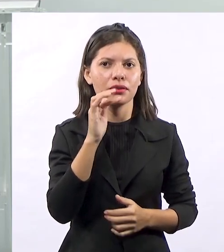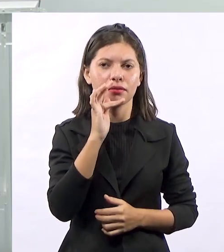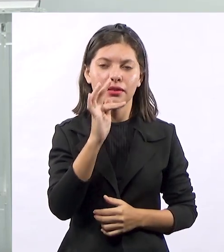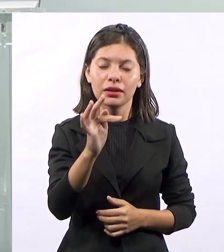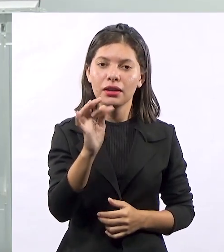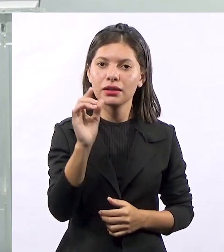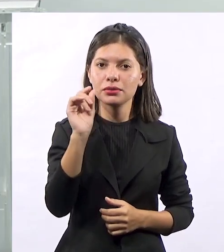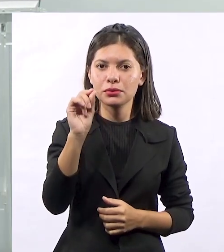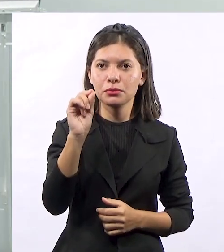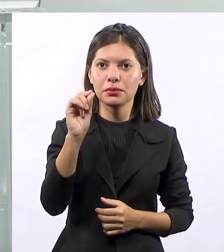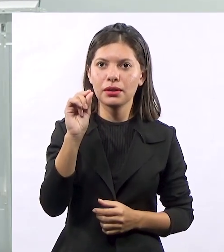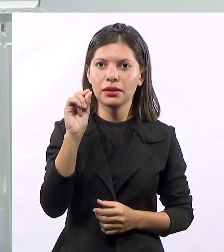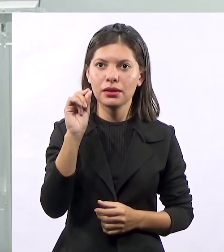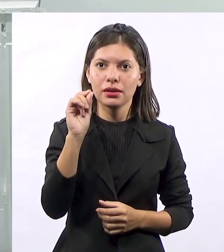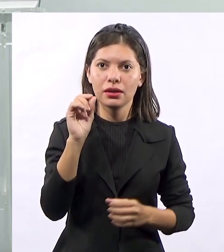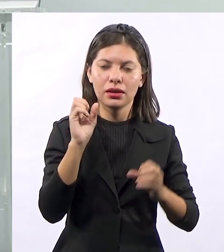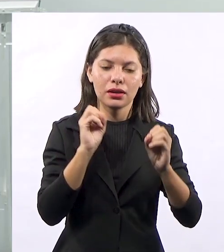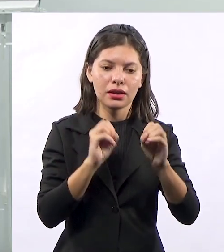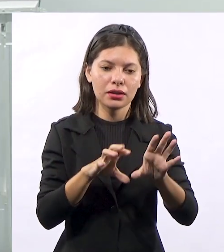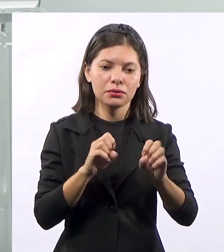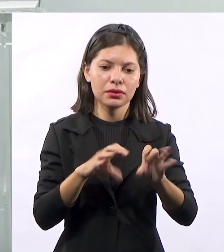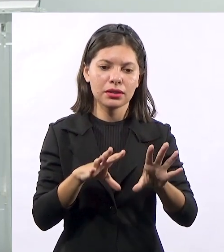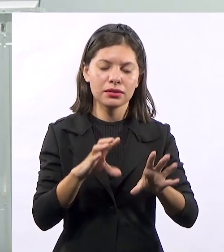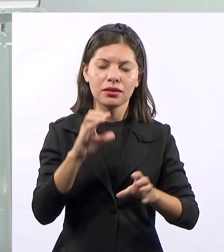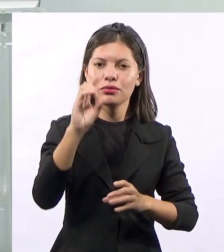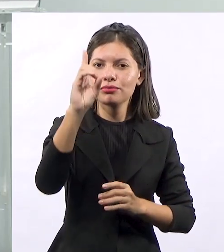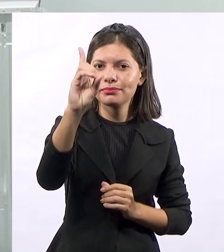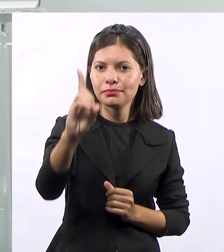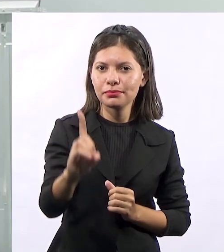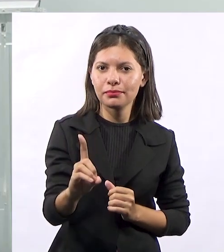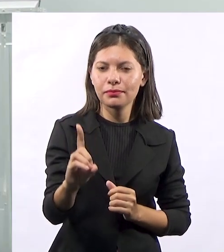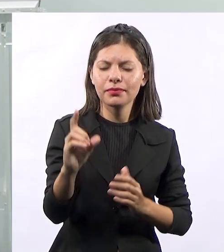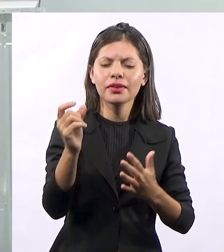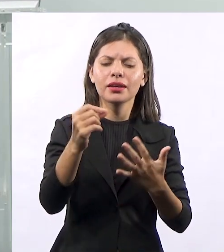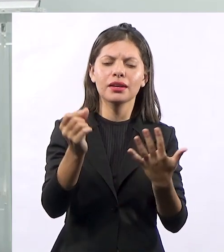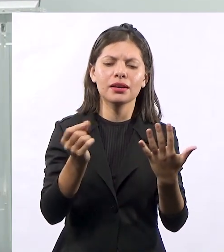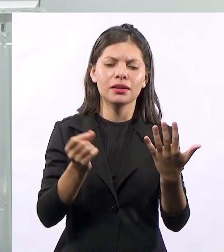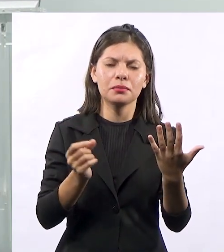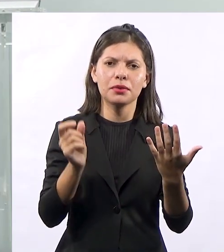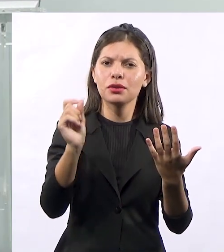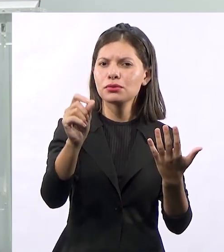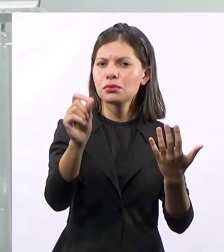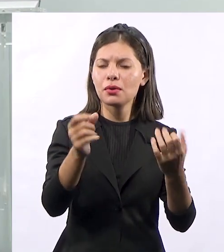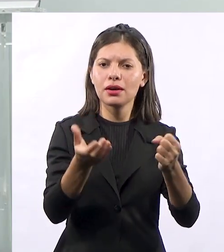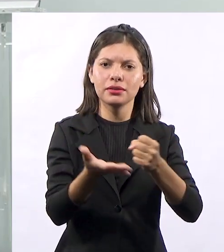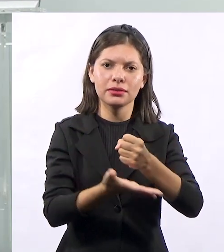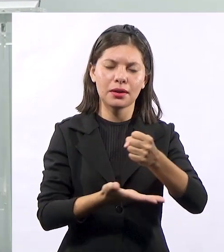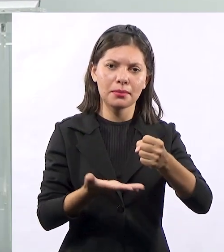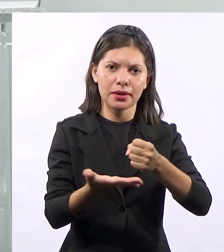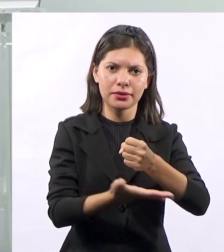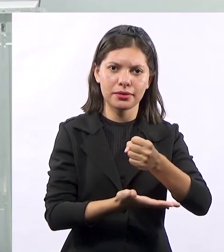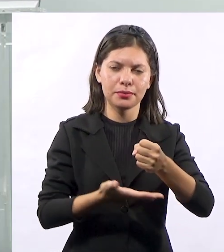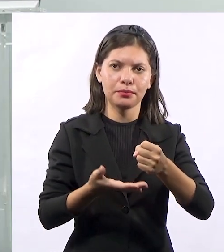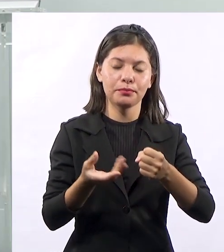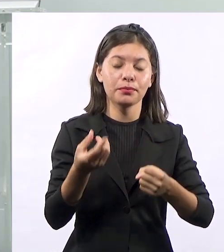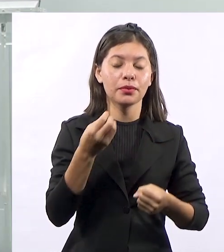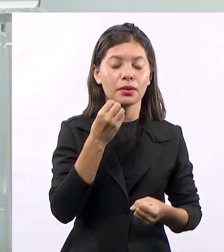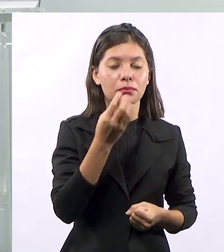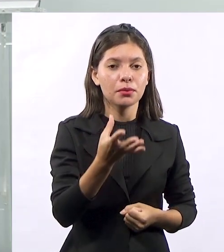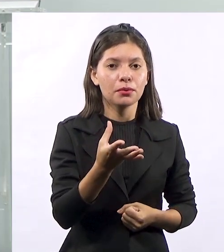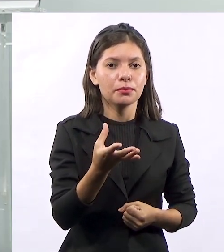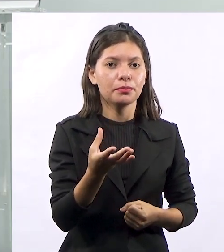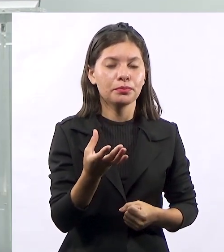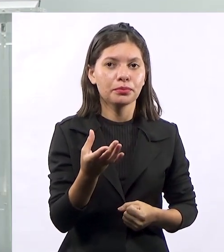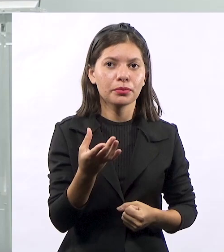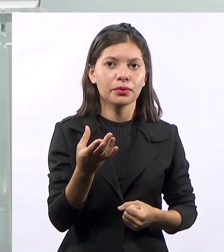educação como um direito, quais são os elementos, quais são os fundamentos que vão te dar base? Bom, os fundamentos que podem te